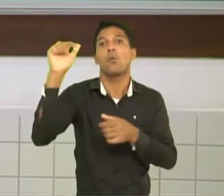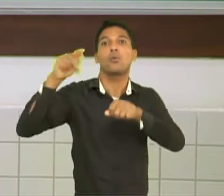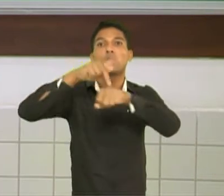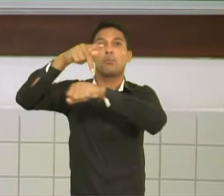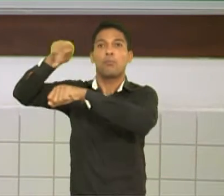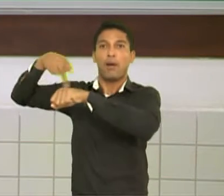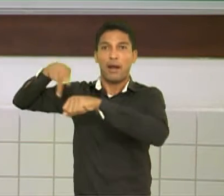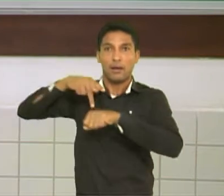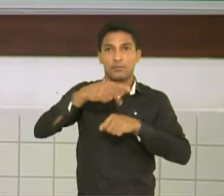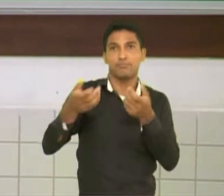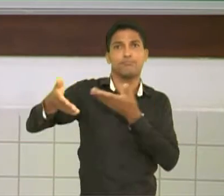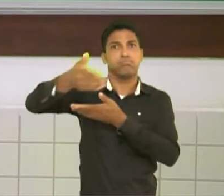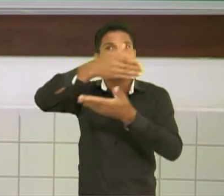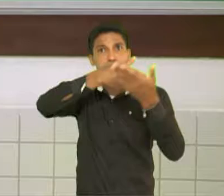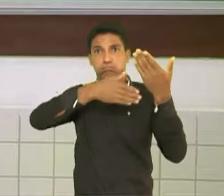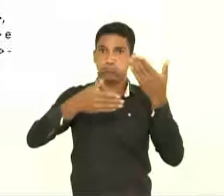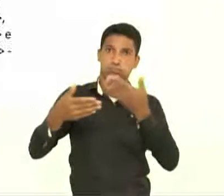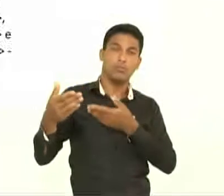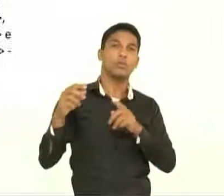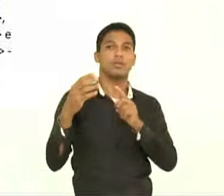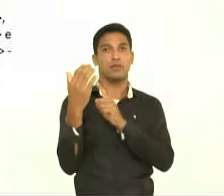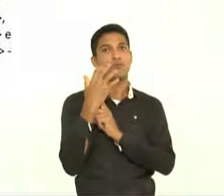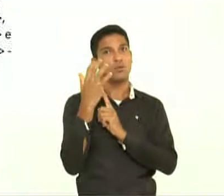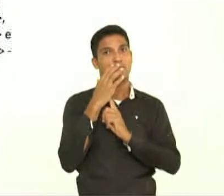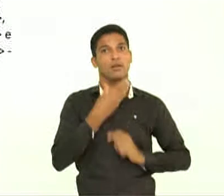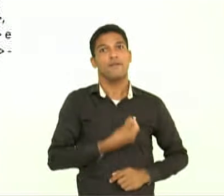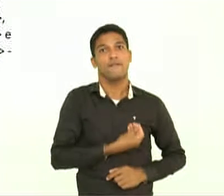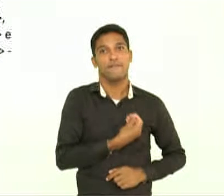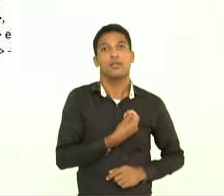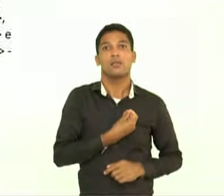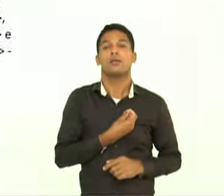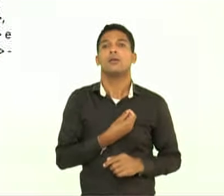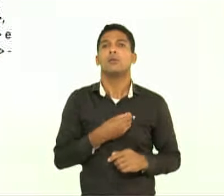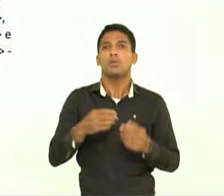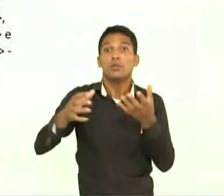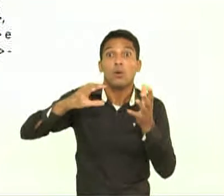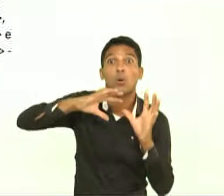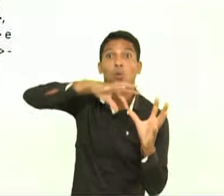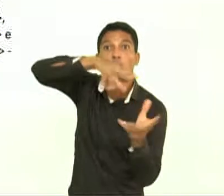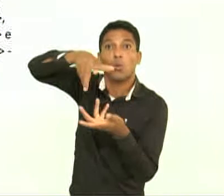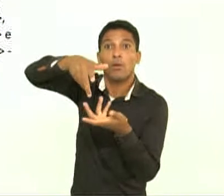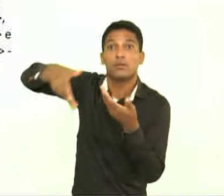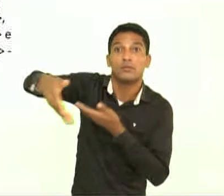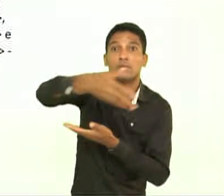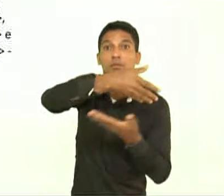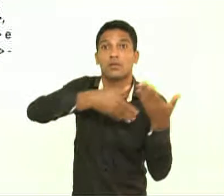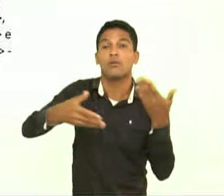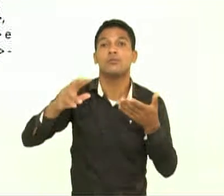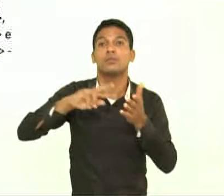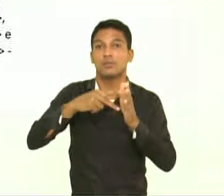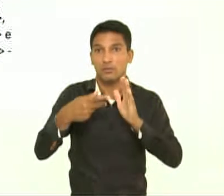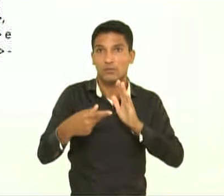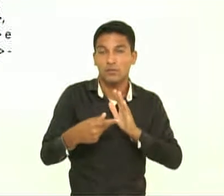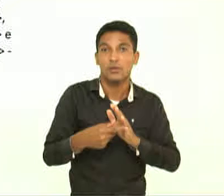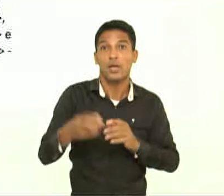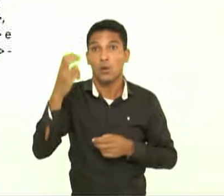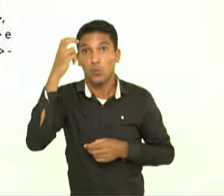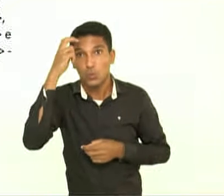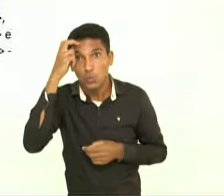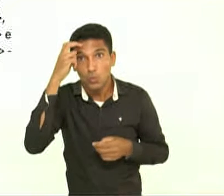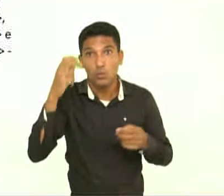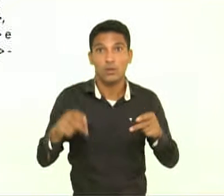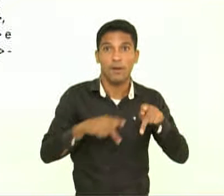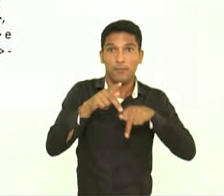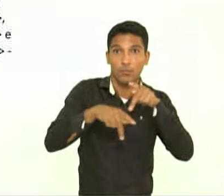Então, a globalização aproximou culturas, povos, aproximou economias. As mercadorias e as